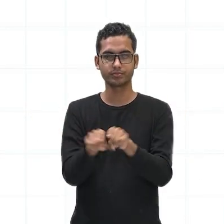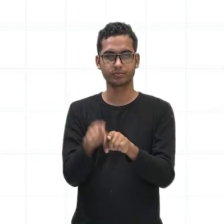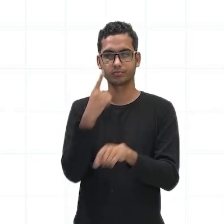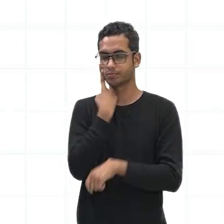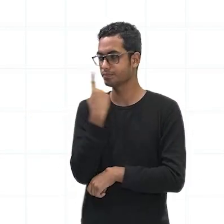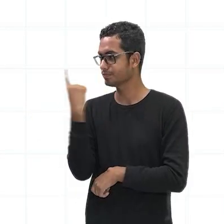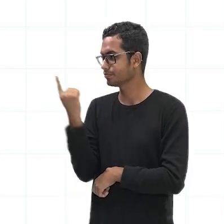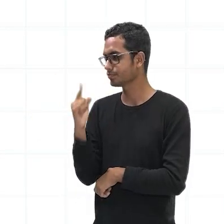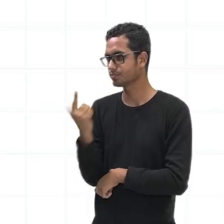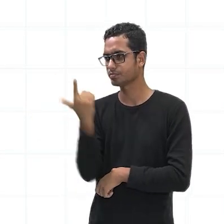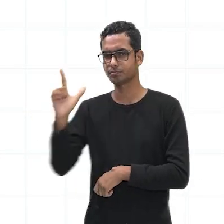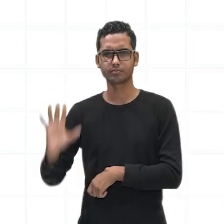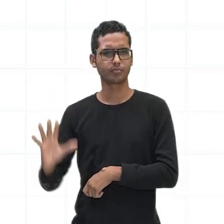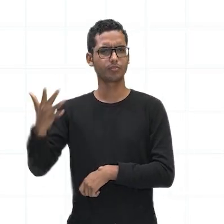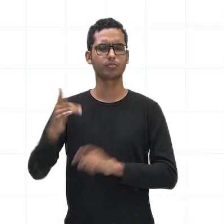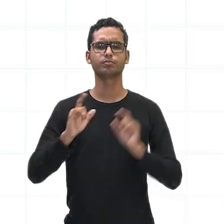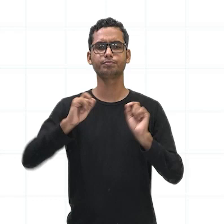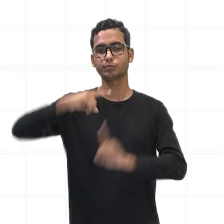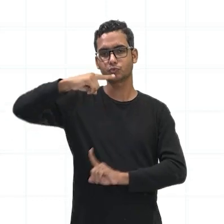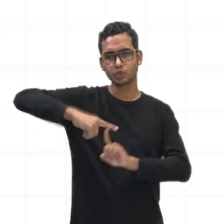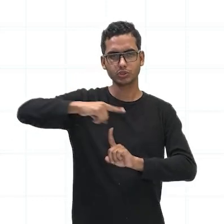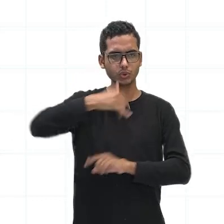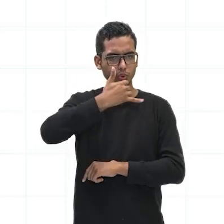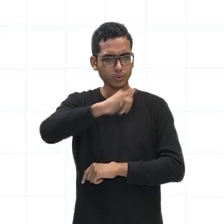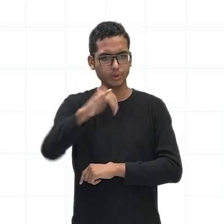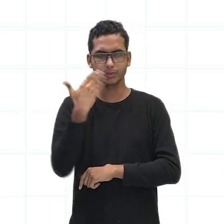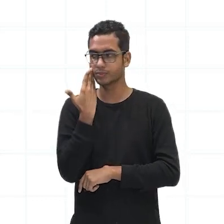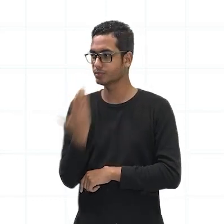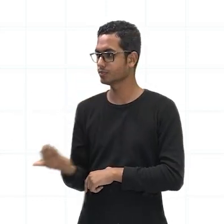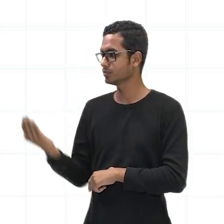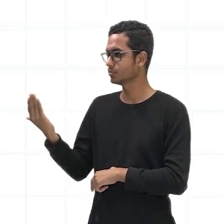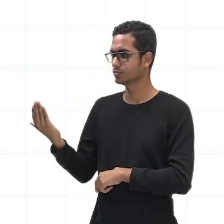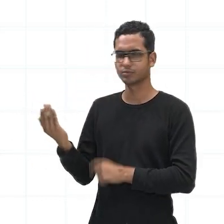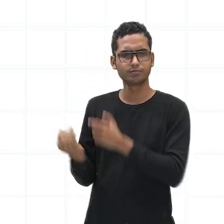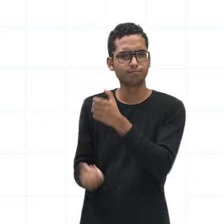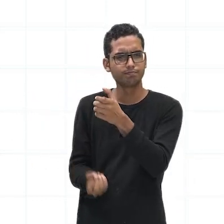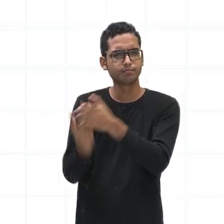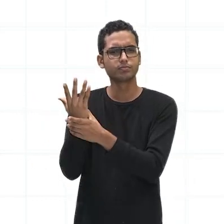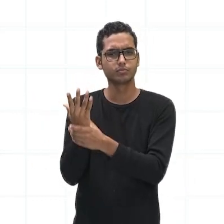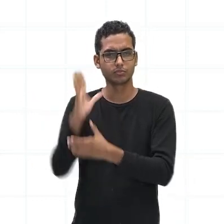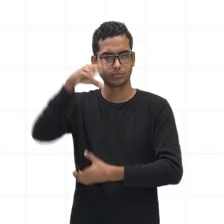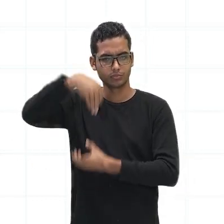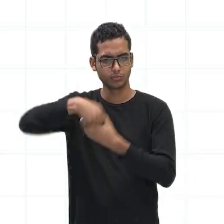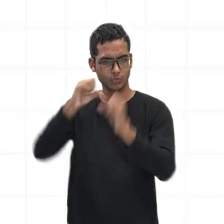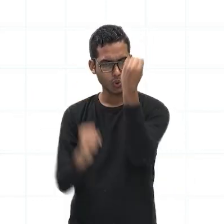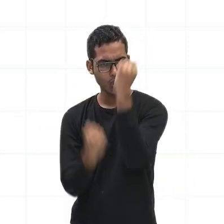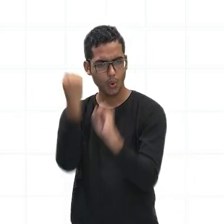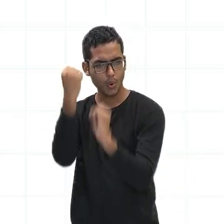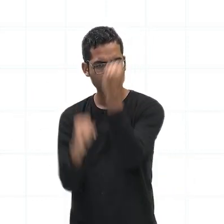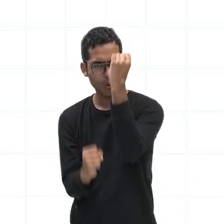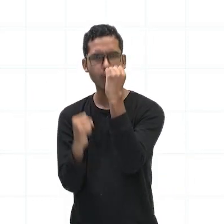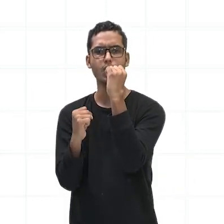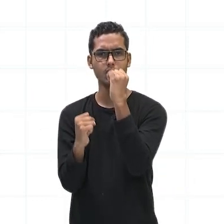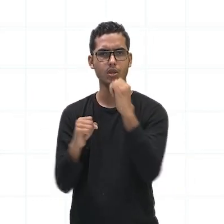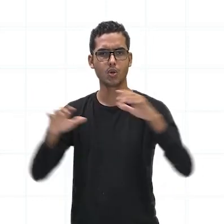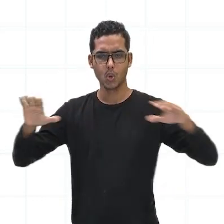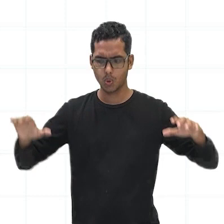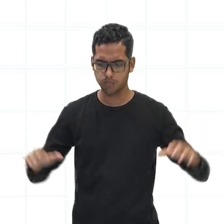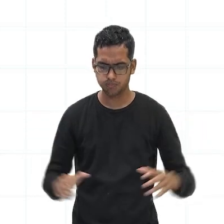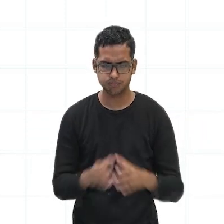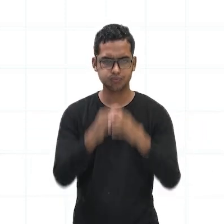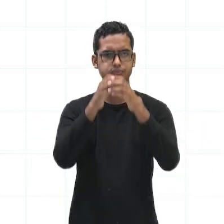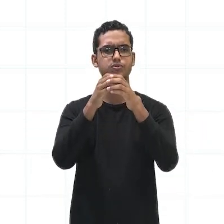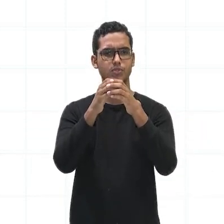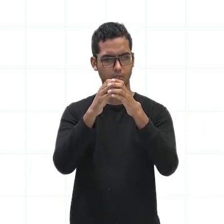outra situação, que esse tipo de energia é gerado em usinas termonucleares a partir de